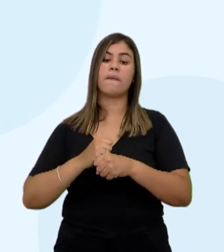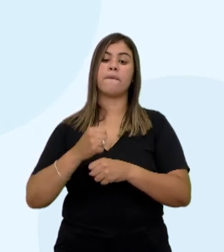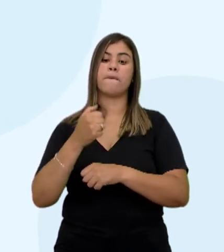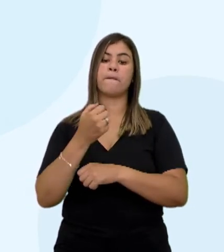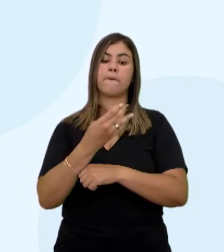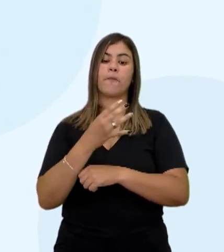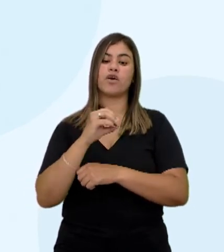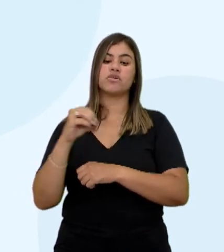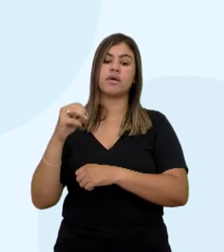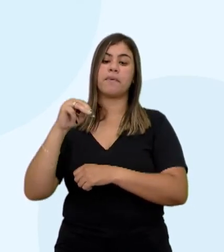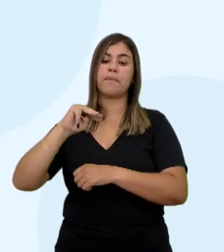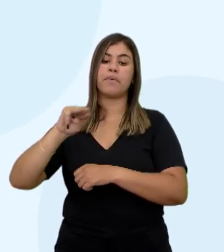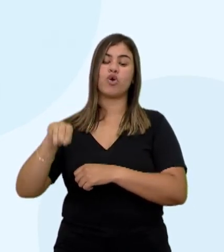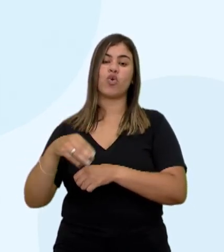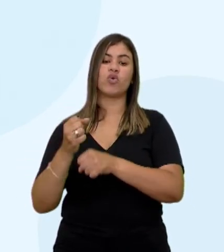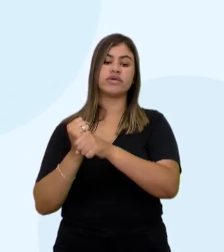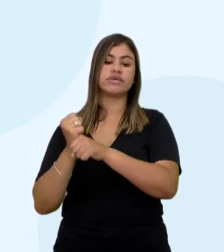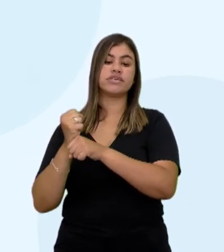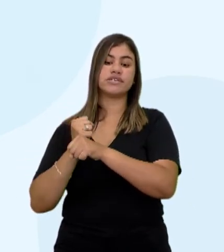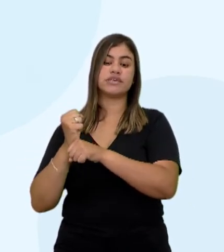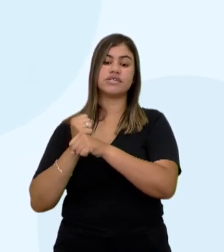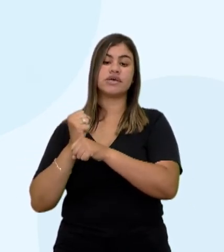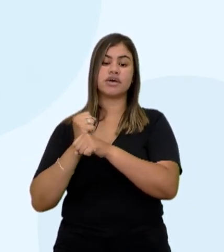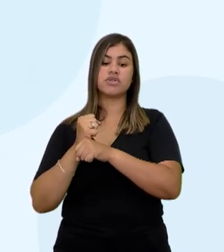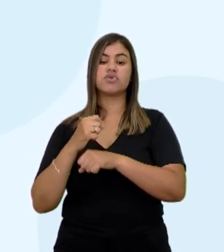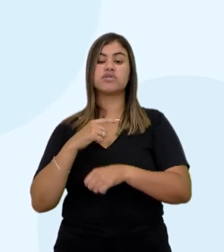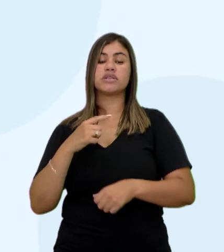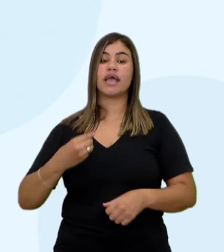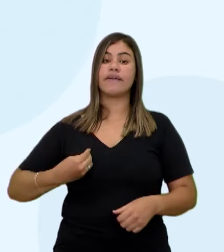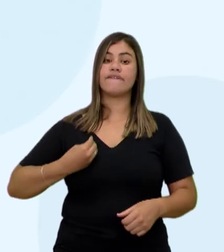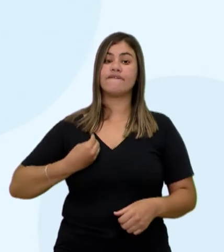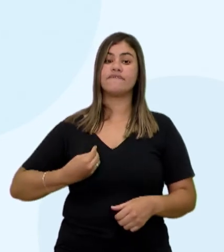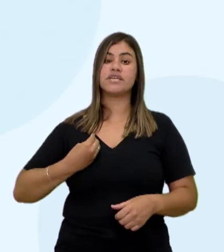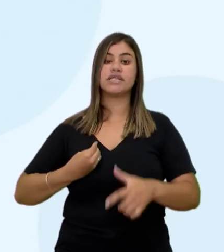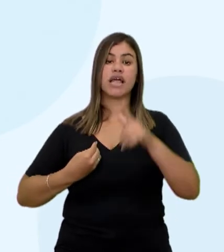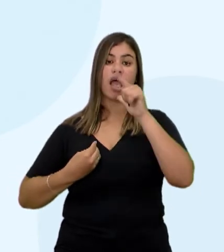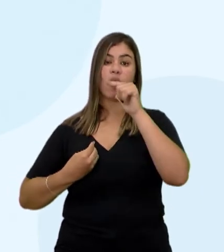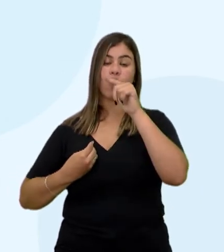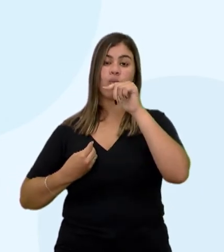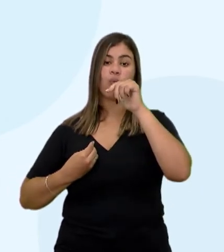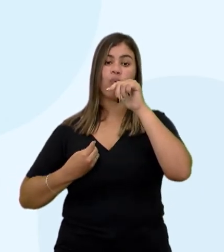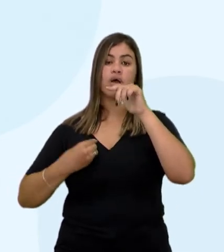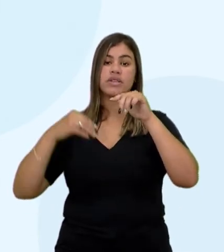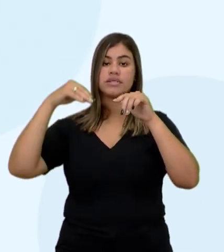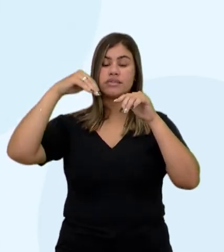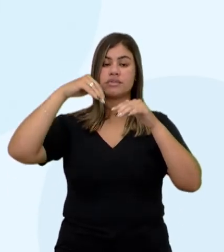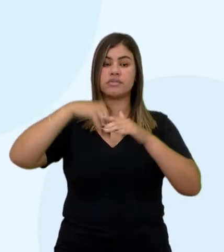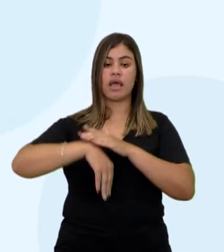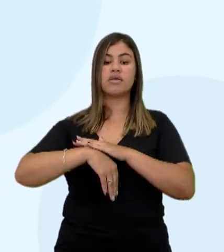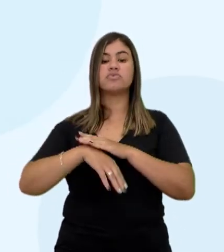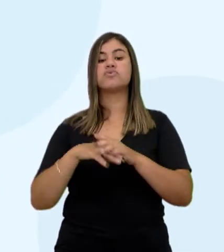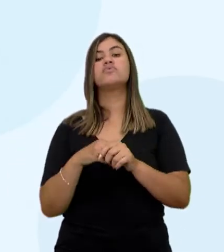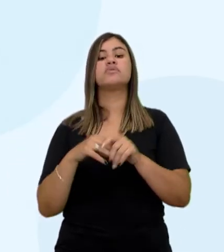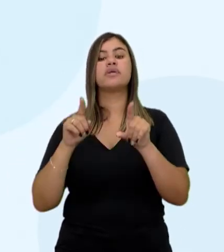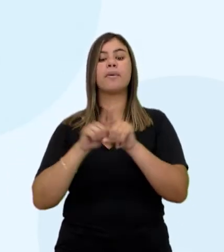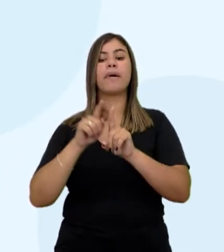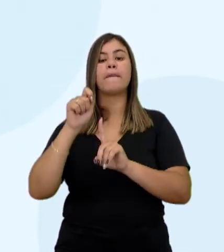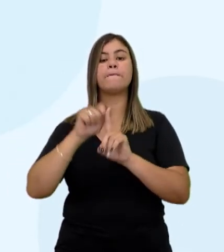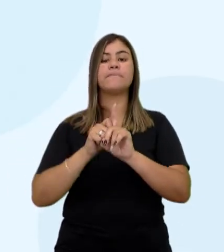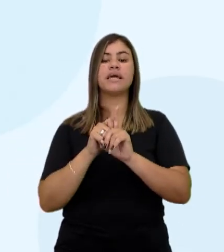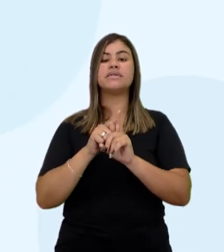no Cambriano, o aumento da diversificação de formas de vida marinha. E no mês de janeiro, já indo para o mês de dezembro,